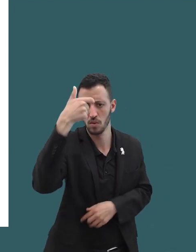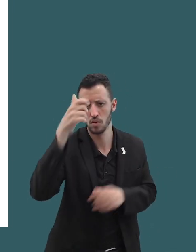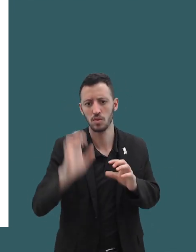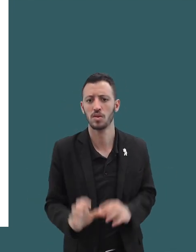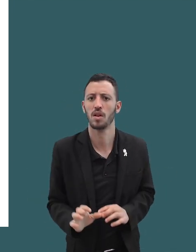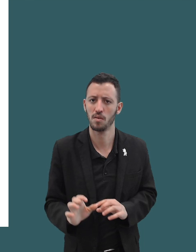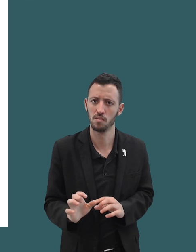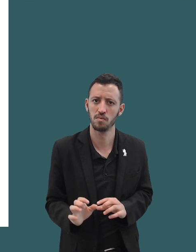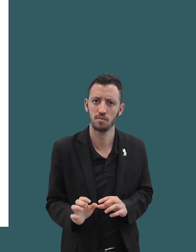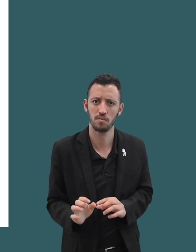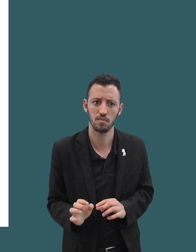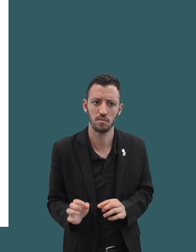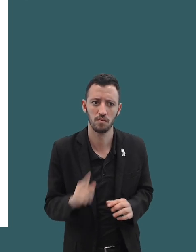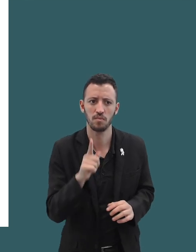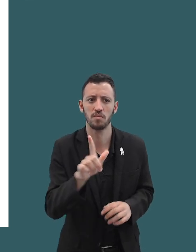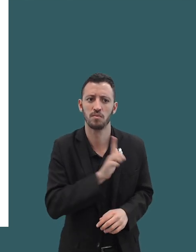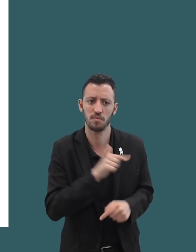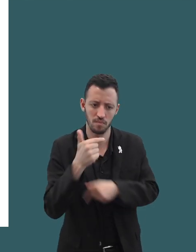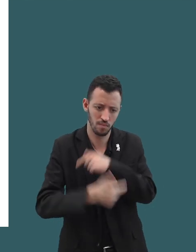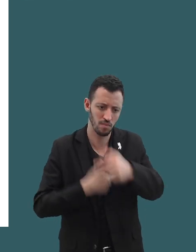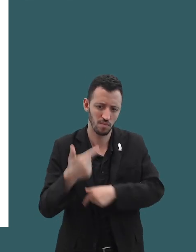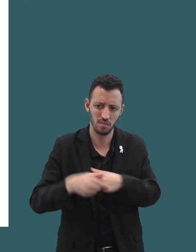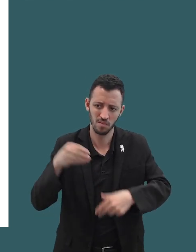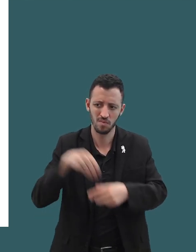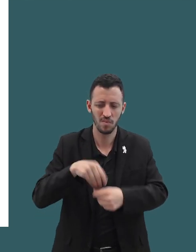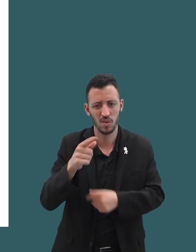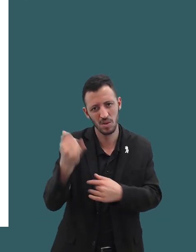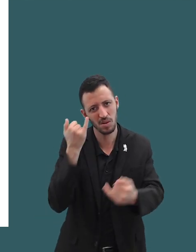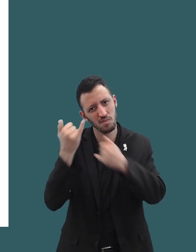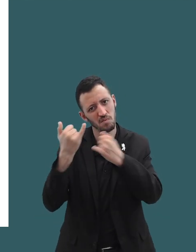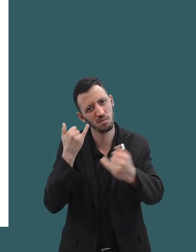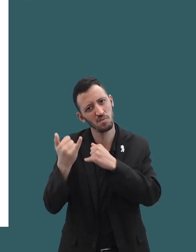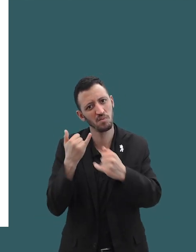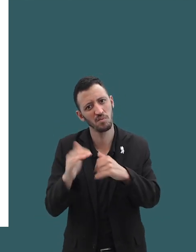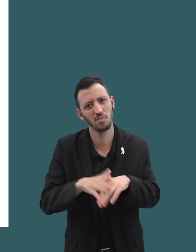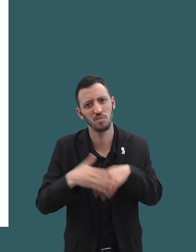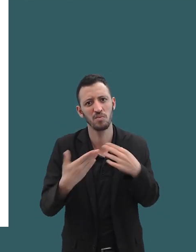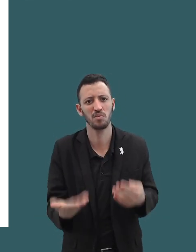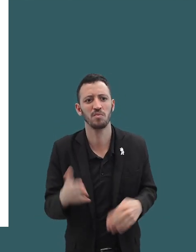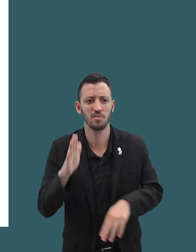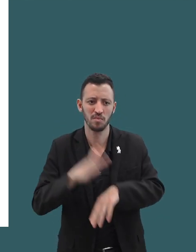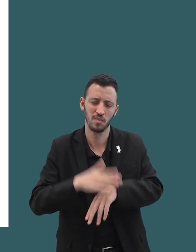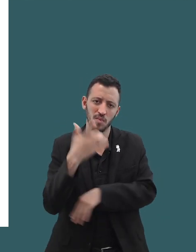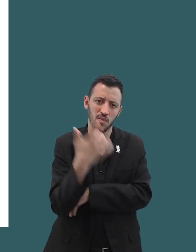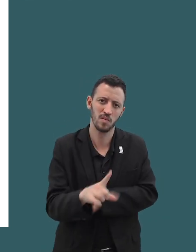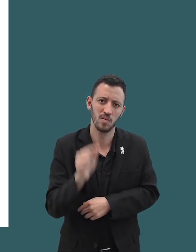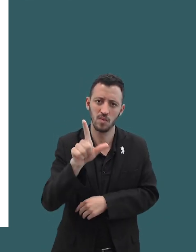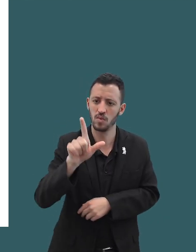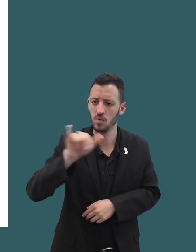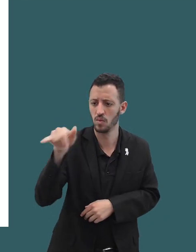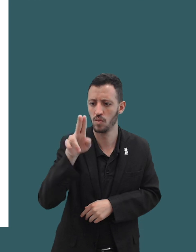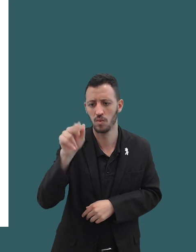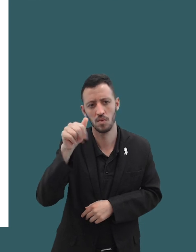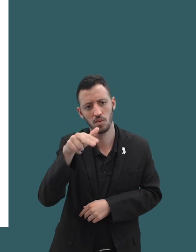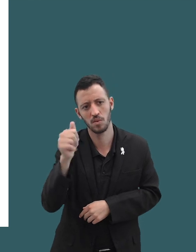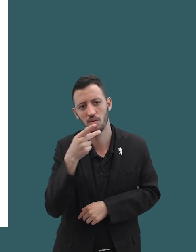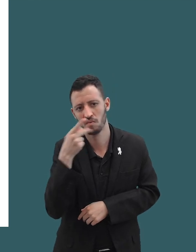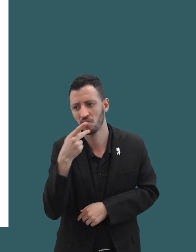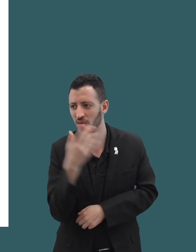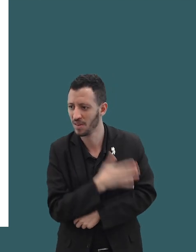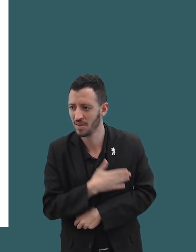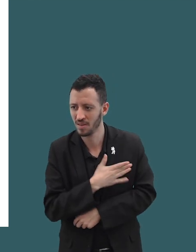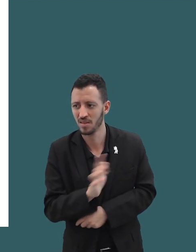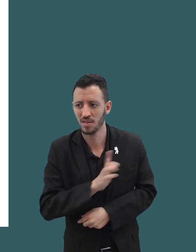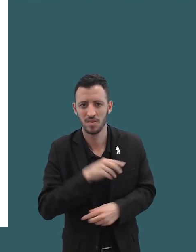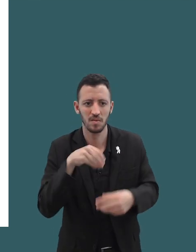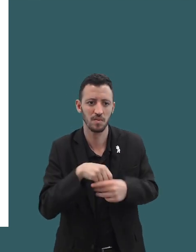cidadão. E você tem que trabalhar nos fluxos das informações. Então, isso, mais uma vez, a Luana falou, gostei muito da fala dela, gostaria